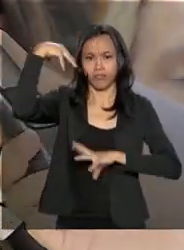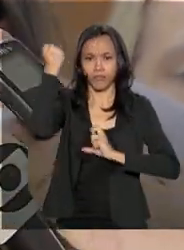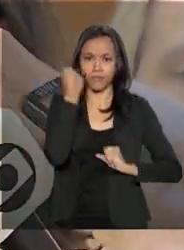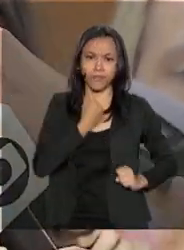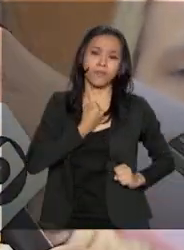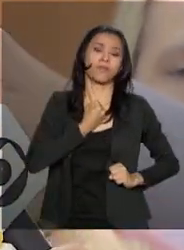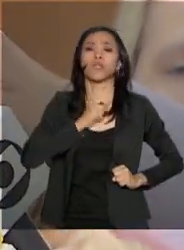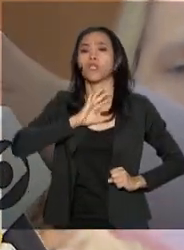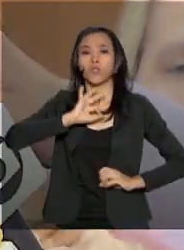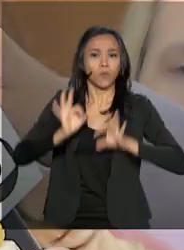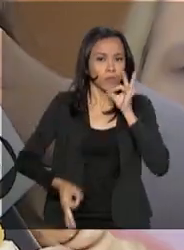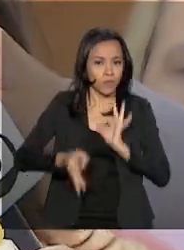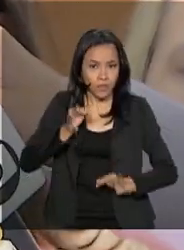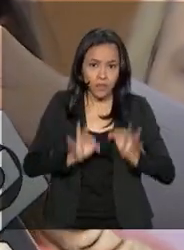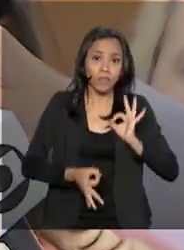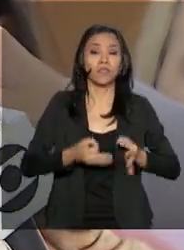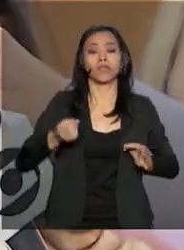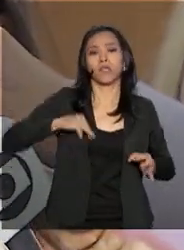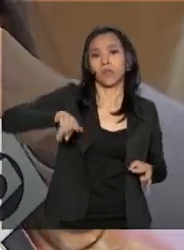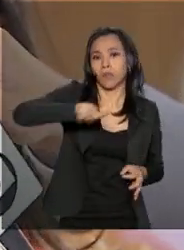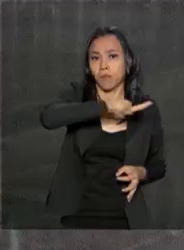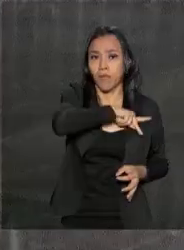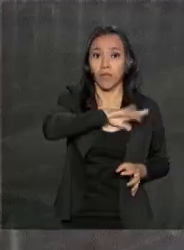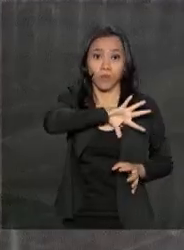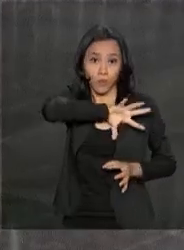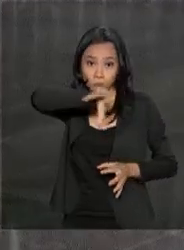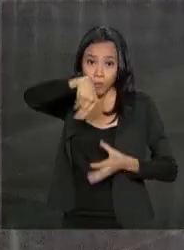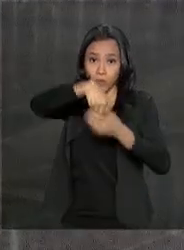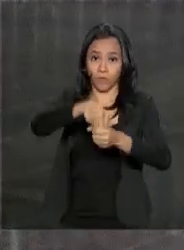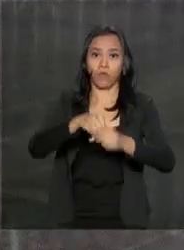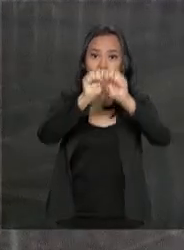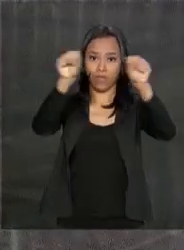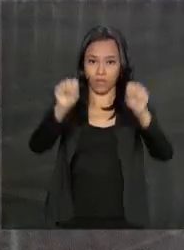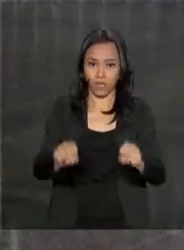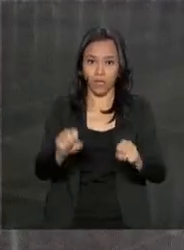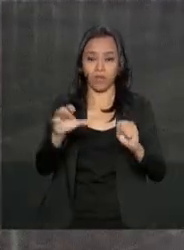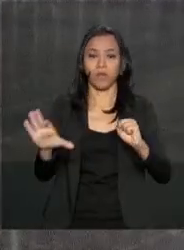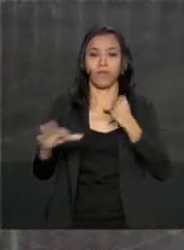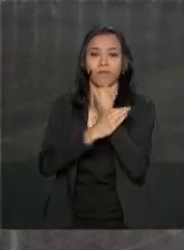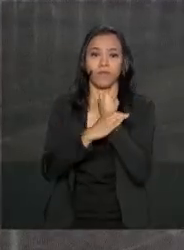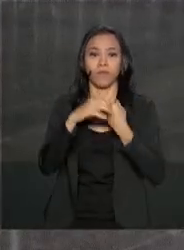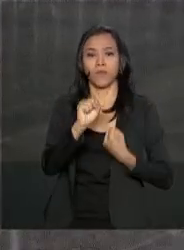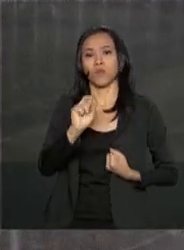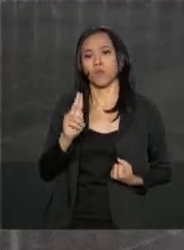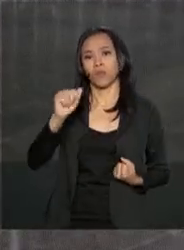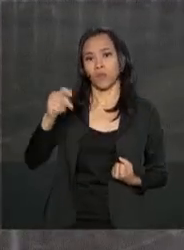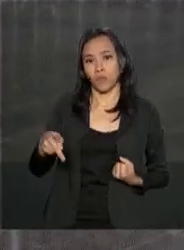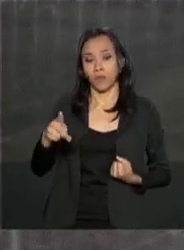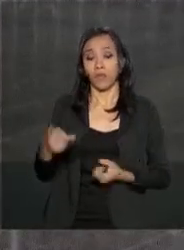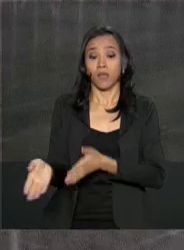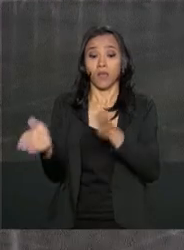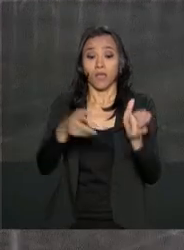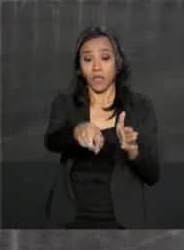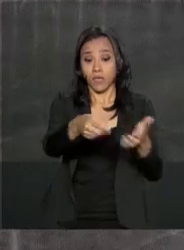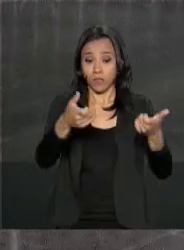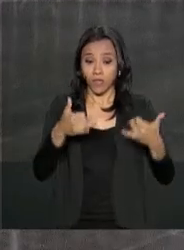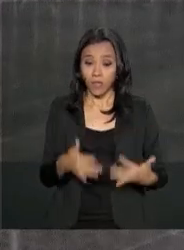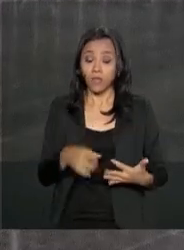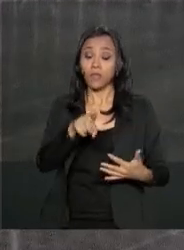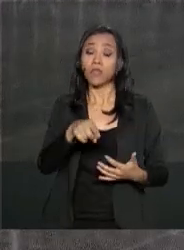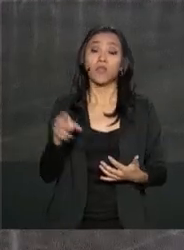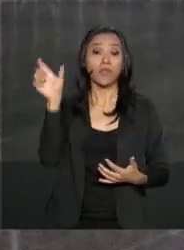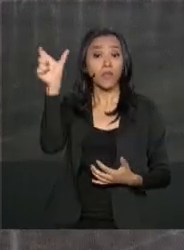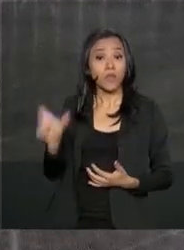judiciário ministério público no sus e para que essa integração seja cada vez maior na prática o ministério da segurança